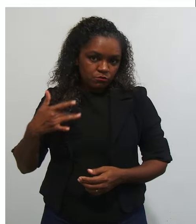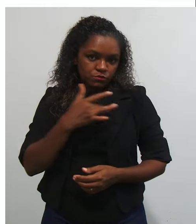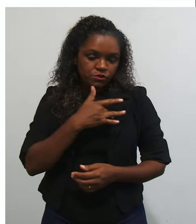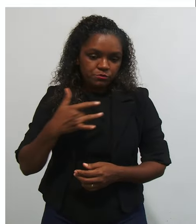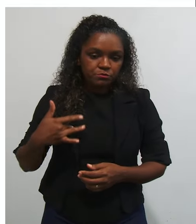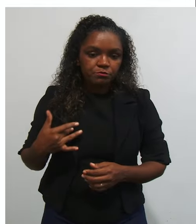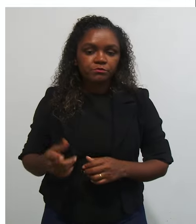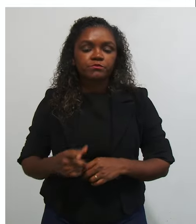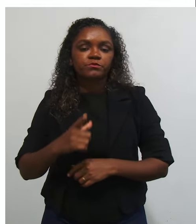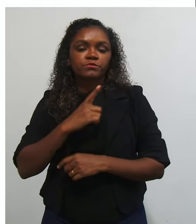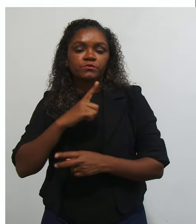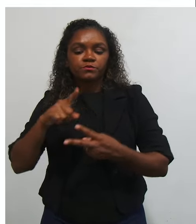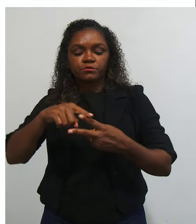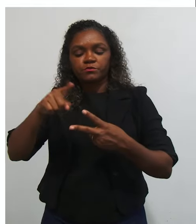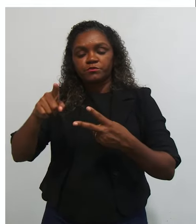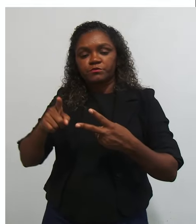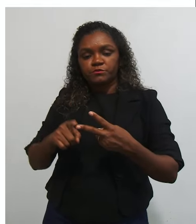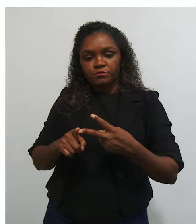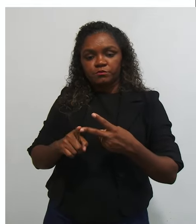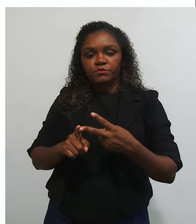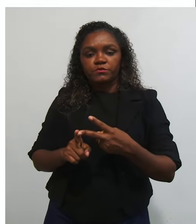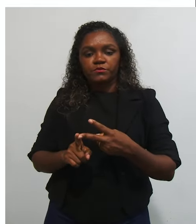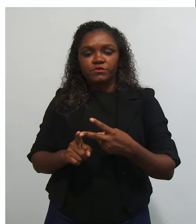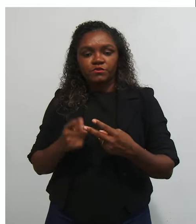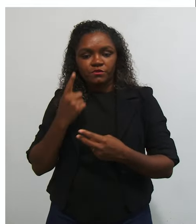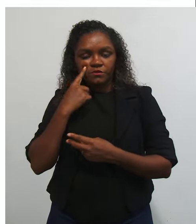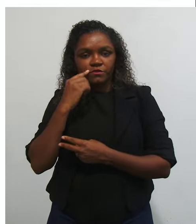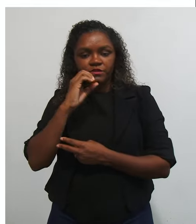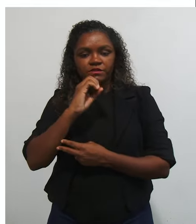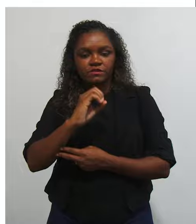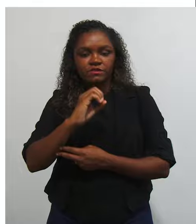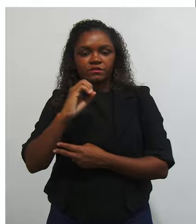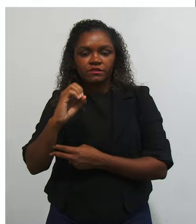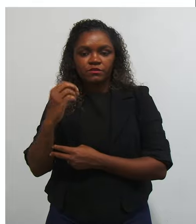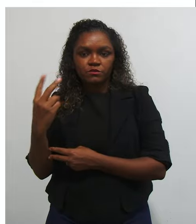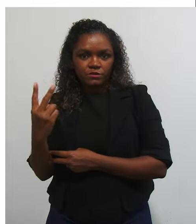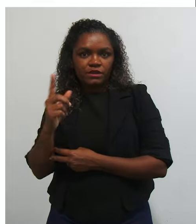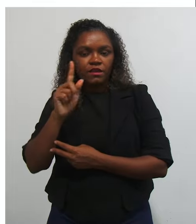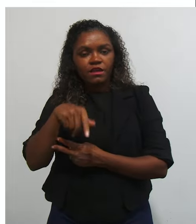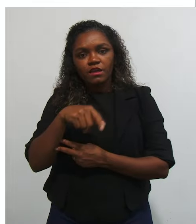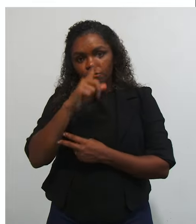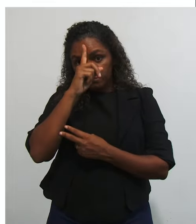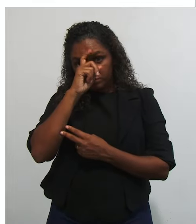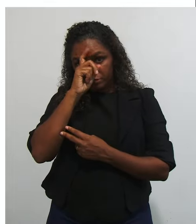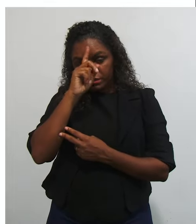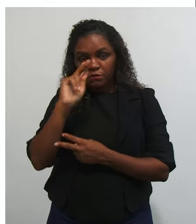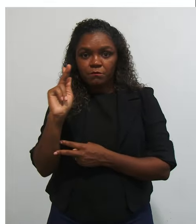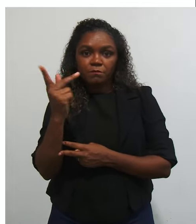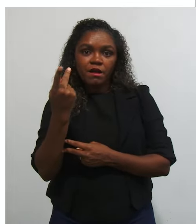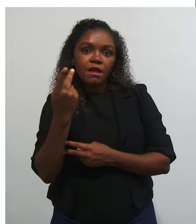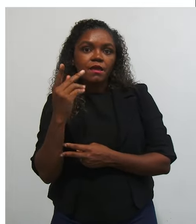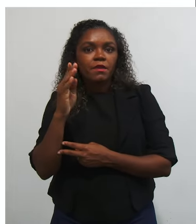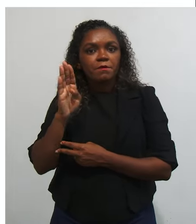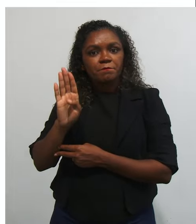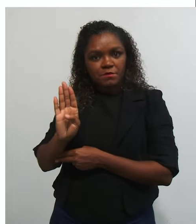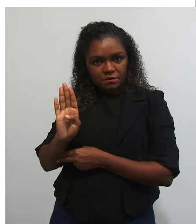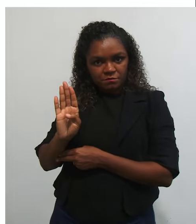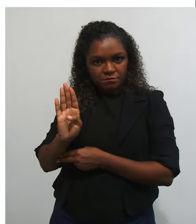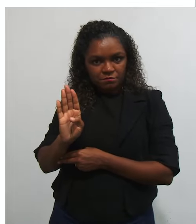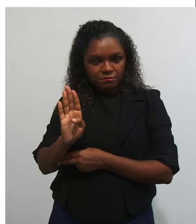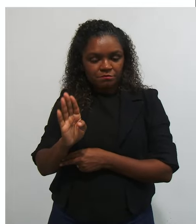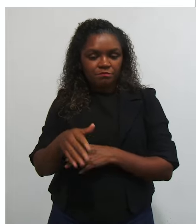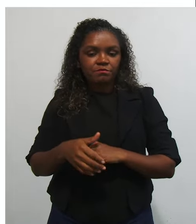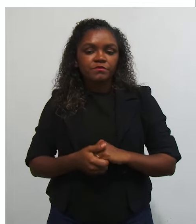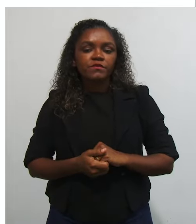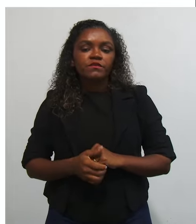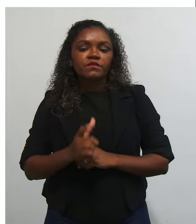unidades orçamentárias, que são os 3 códigos, que é o 02, que é o Hospital de Base, Doutor Ari